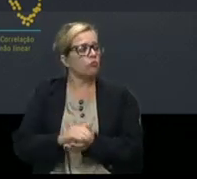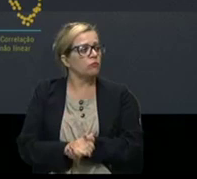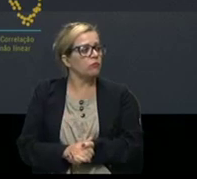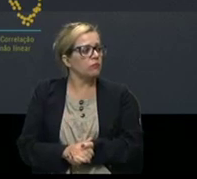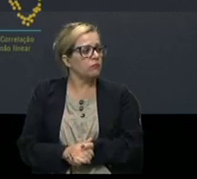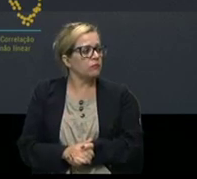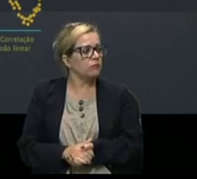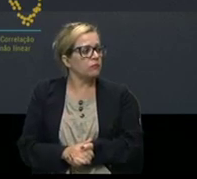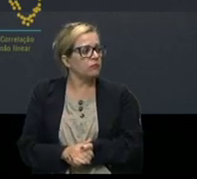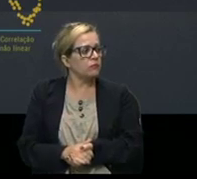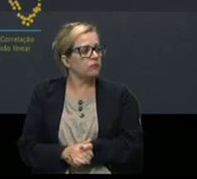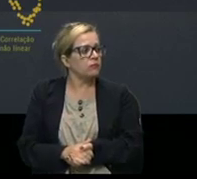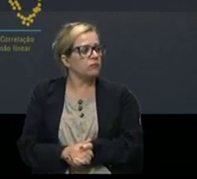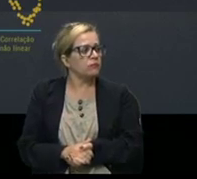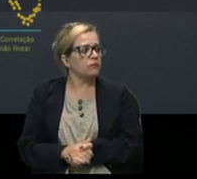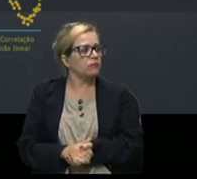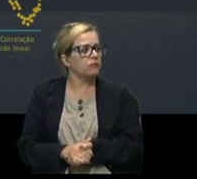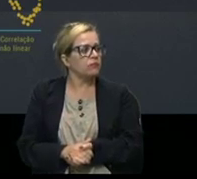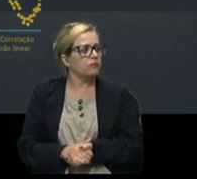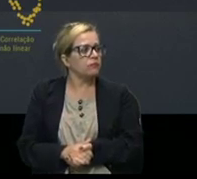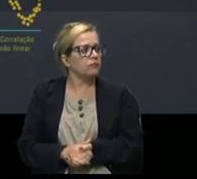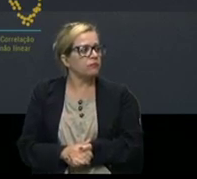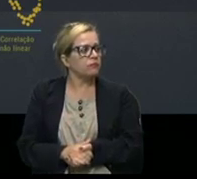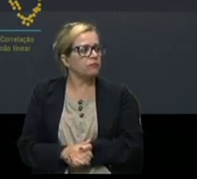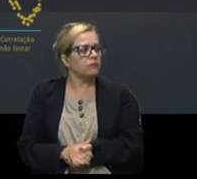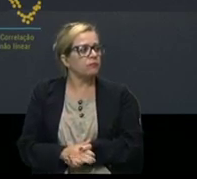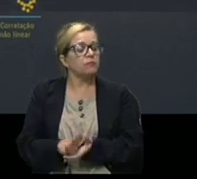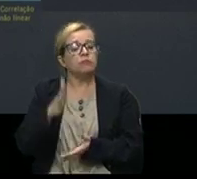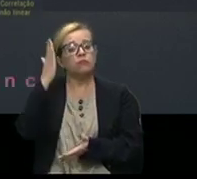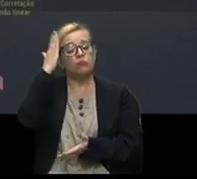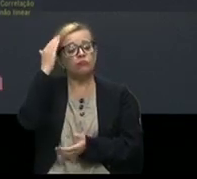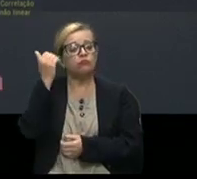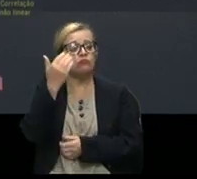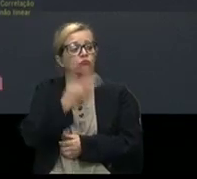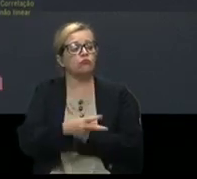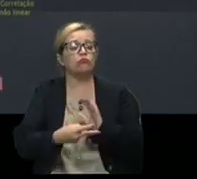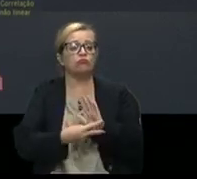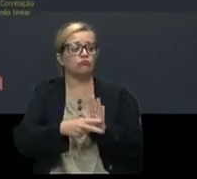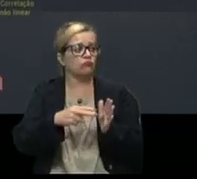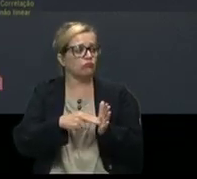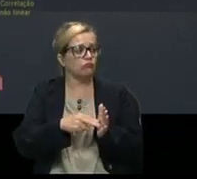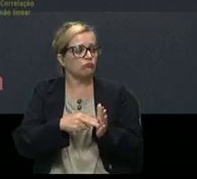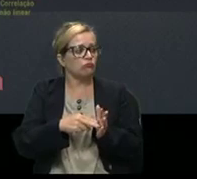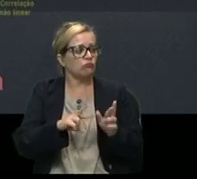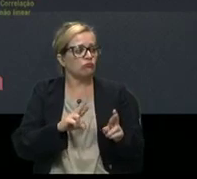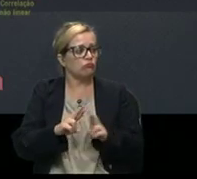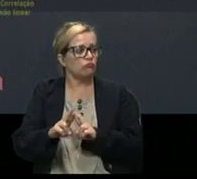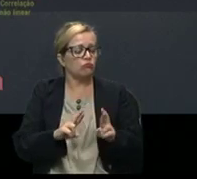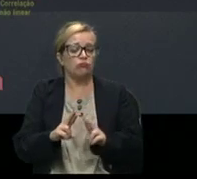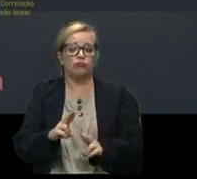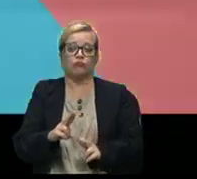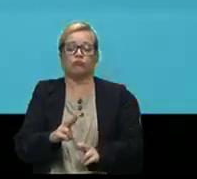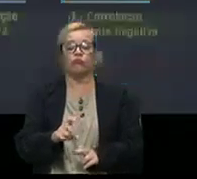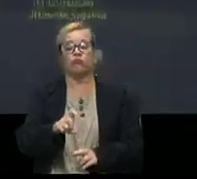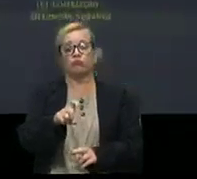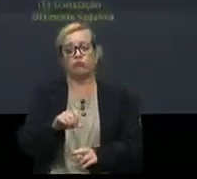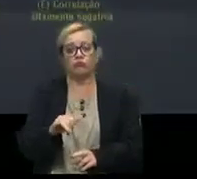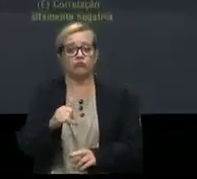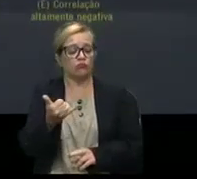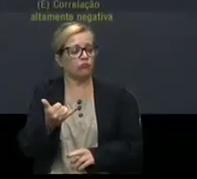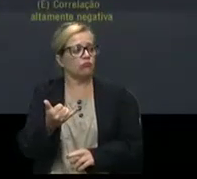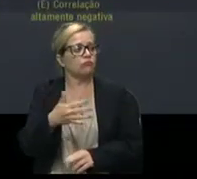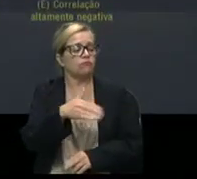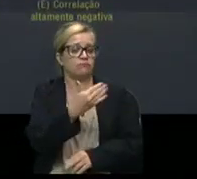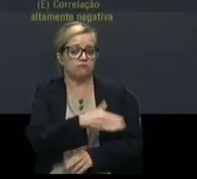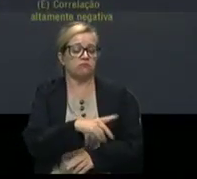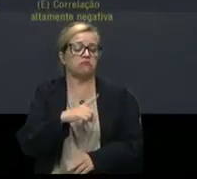não linear, perfeita ou não. Já sabe testar a significância da correlação entre duas variáveis. E